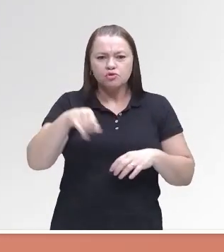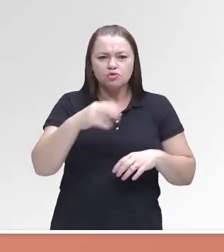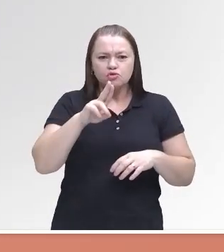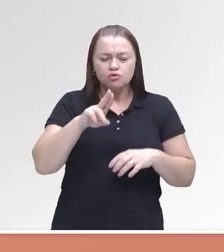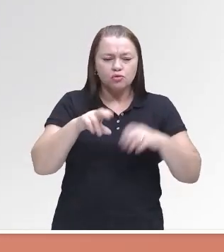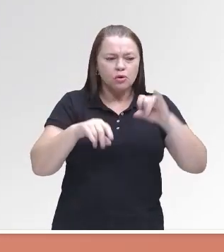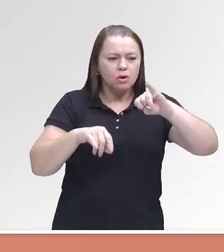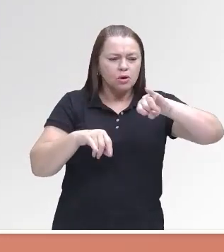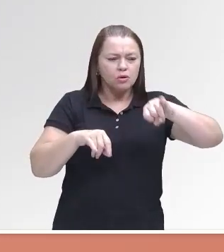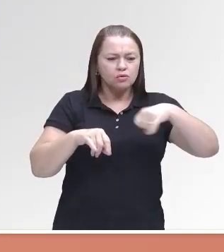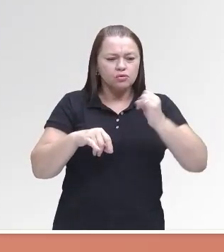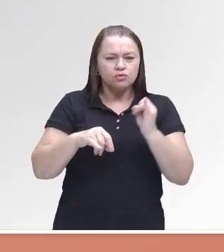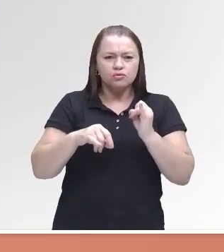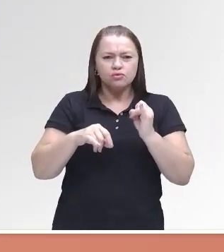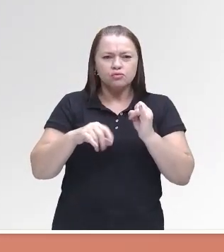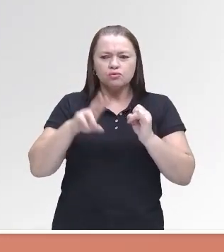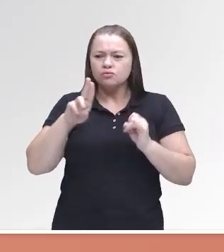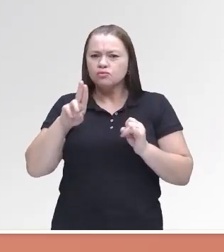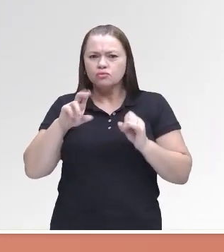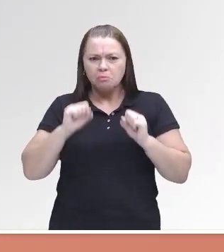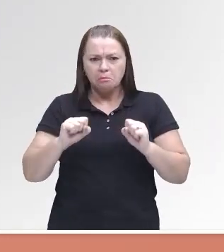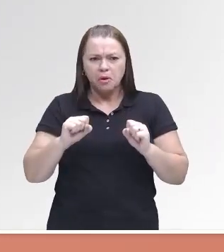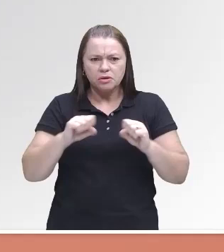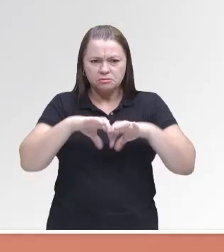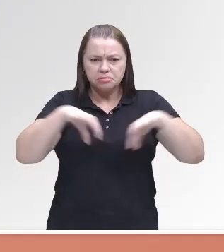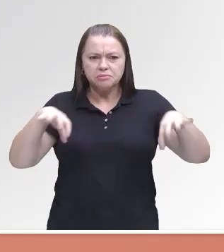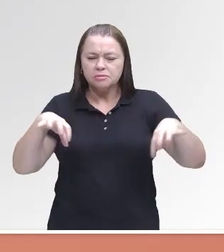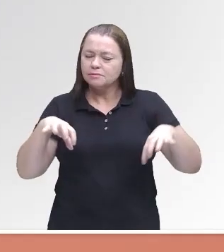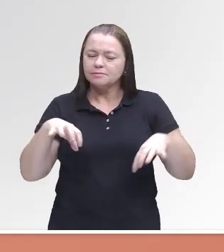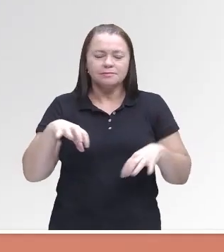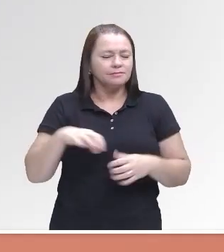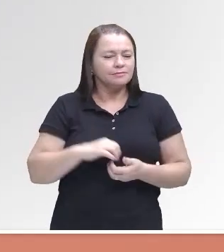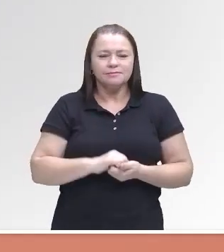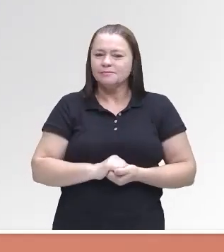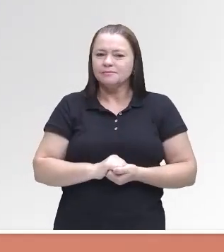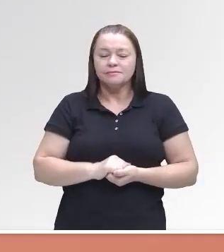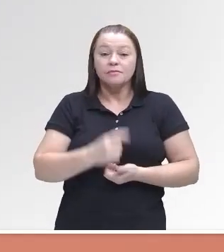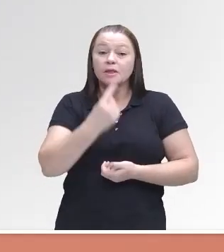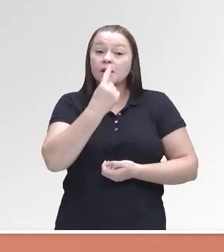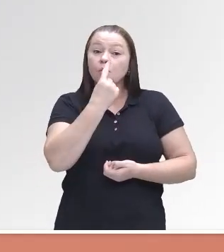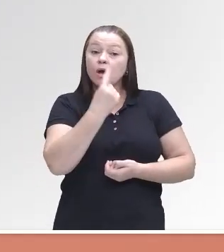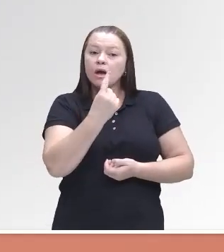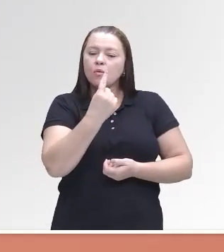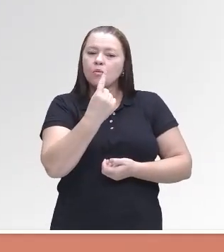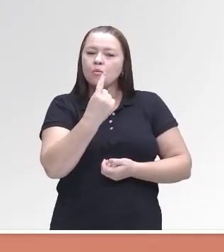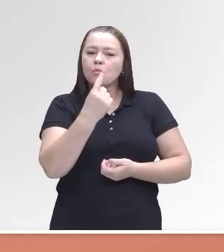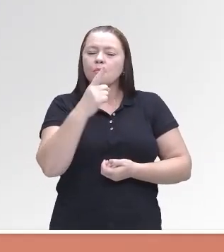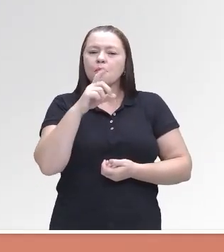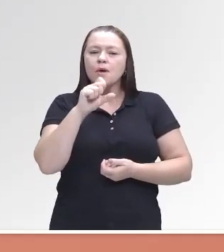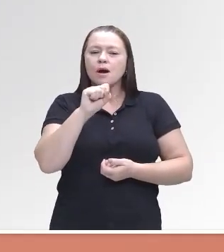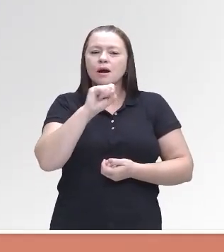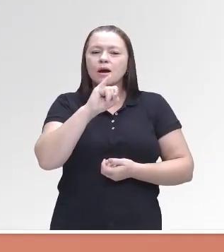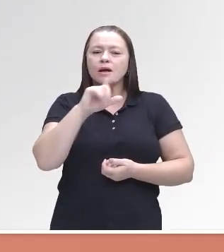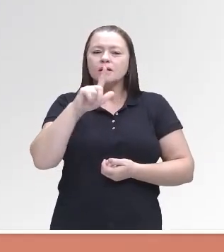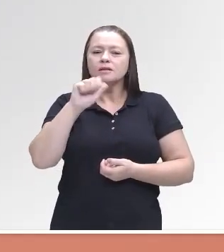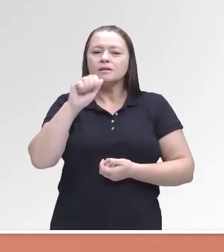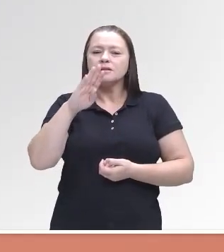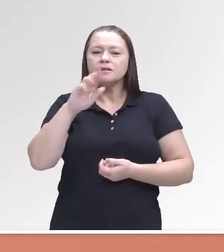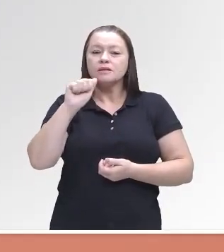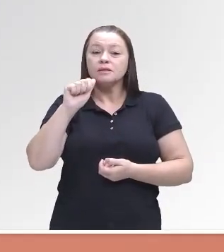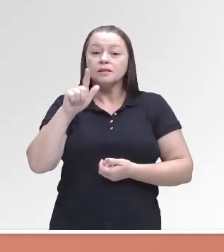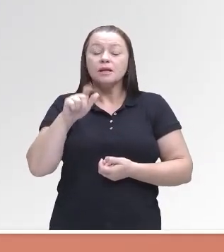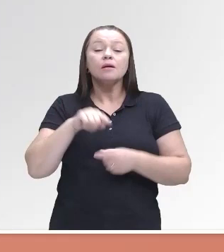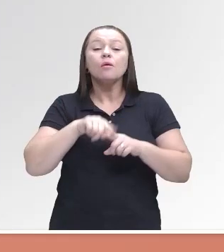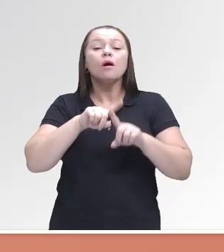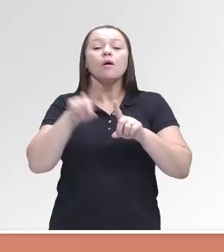na separação silábica? Não. Então, eu só tenho uma sílaba. E palavras com uma